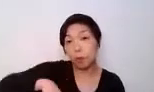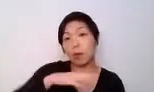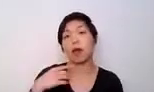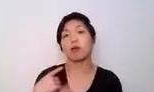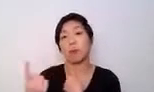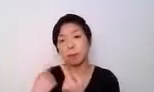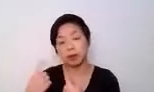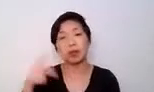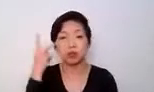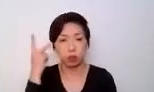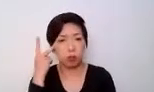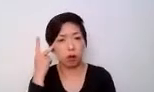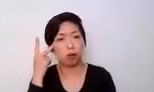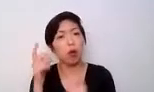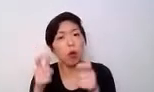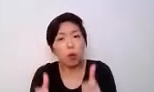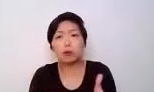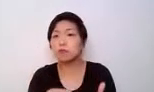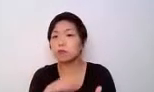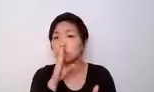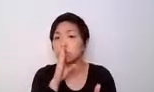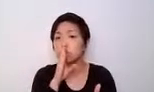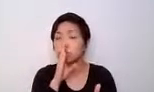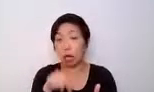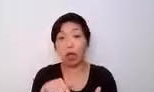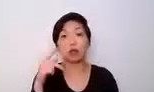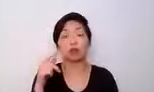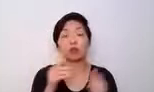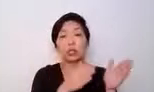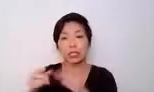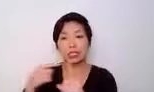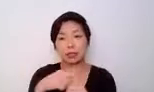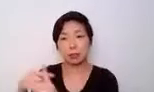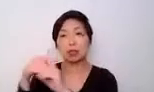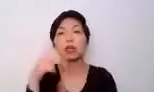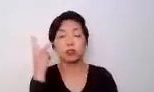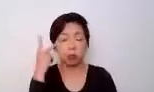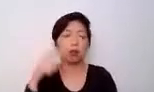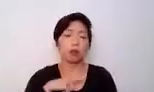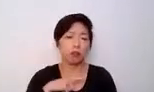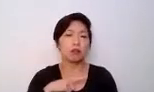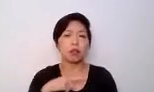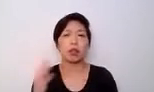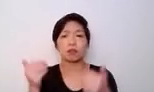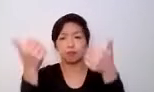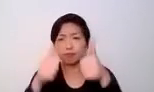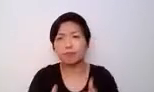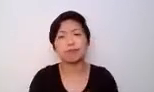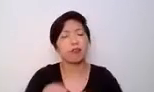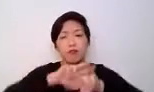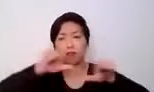dentro do caos de São Paulo que é o cemitério São Paulo que tem obras de Brecheret emendável Eugênio Prat